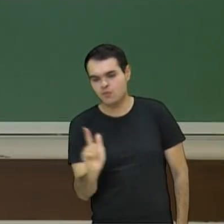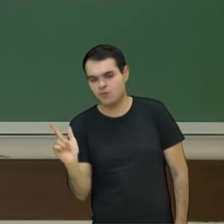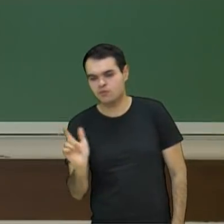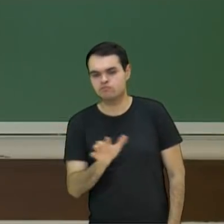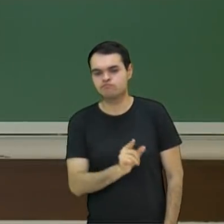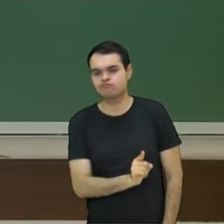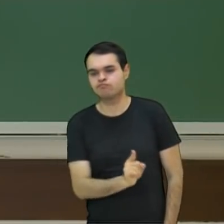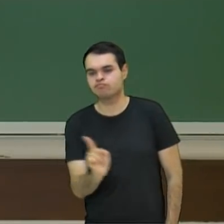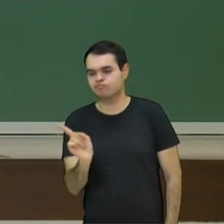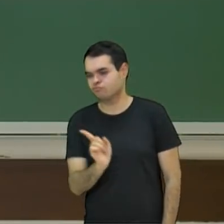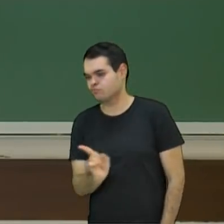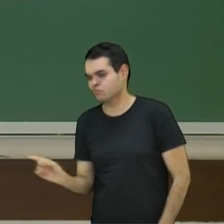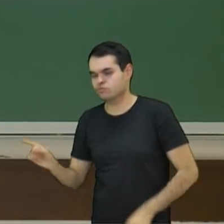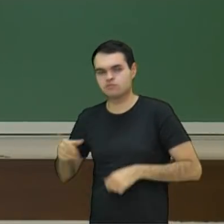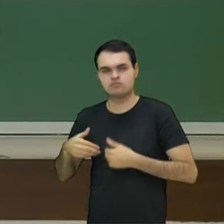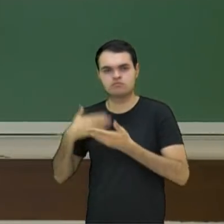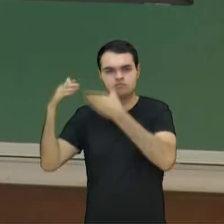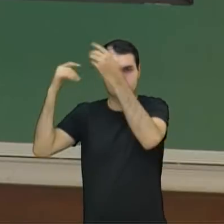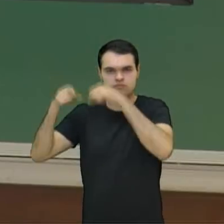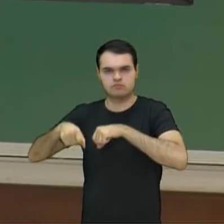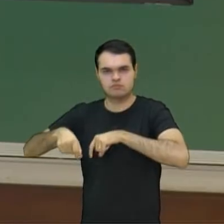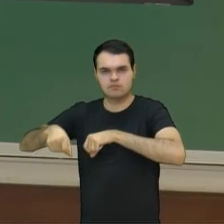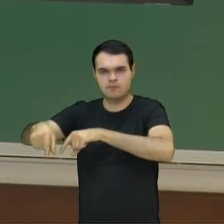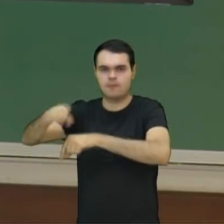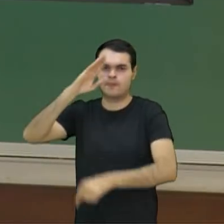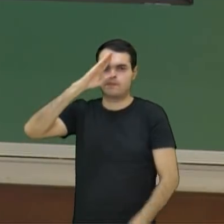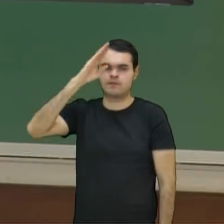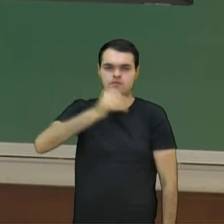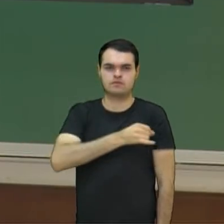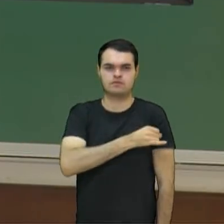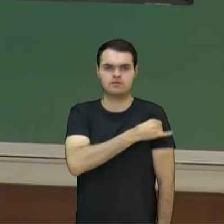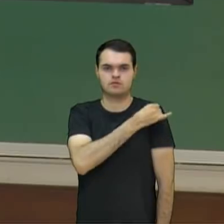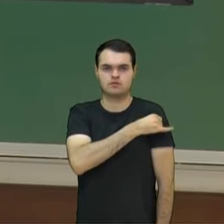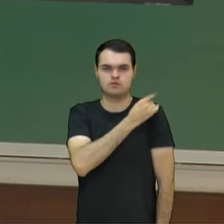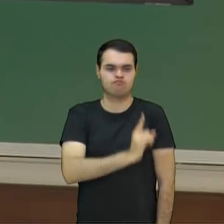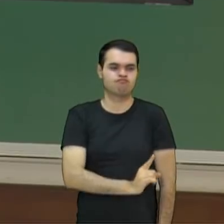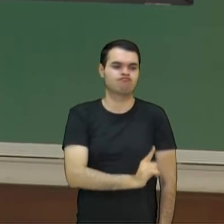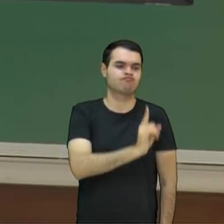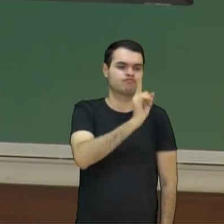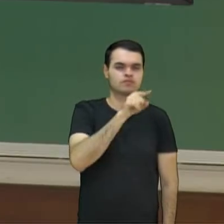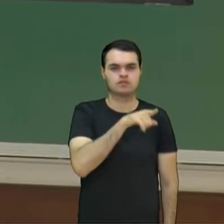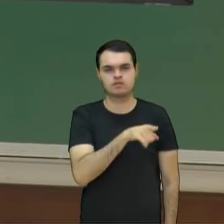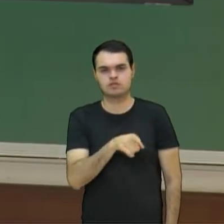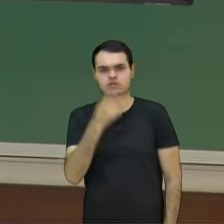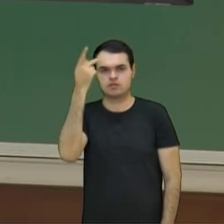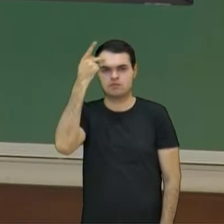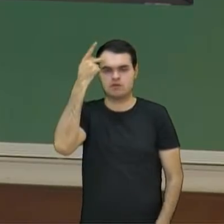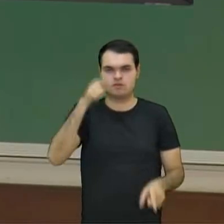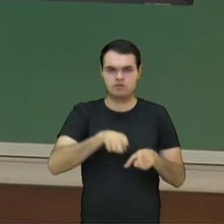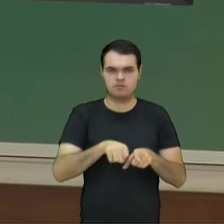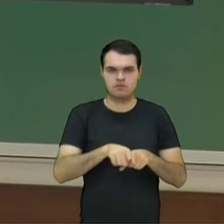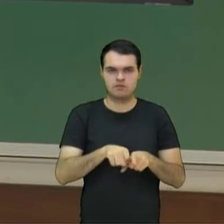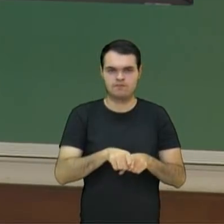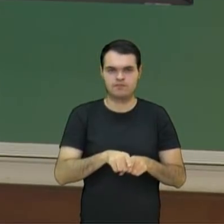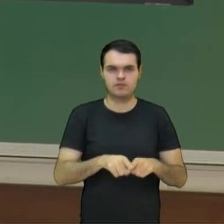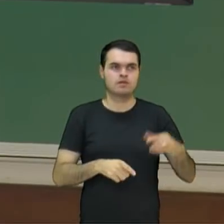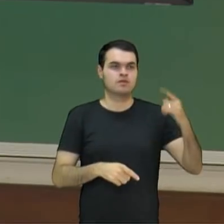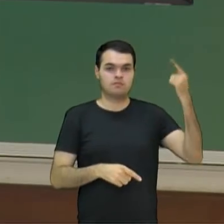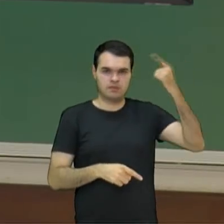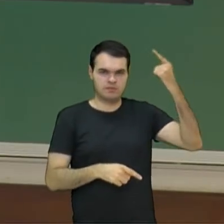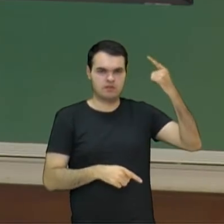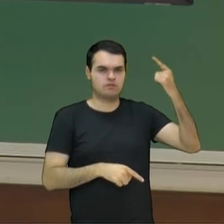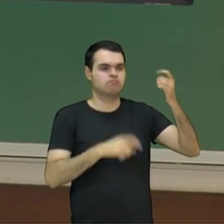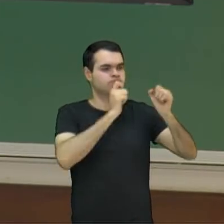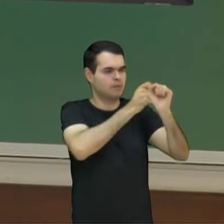sudeste para desenvolver a agricultura, principalmente para o Rio de Janeiro e São Paulo. Então, no momento, a mineração é o auge, de repente ela